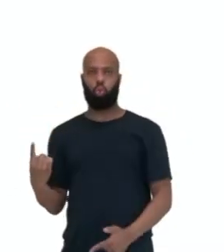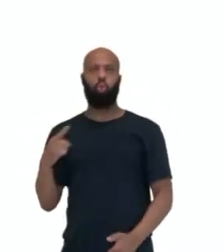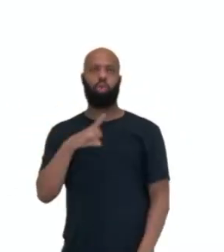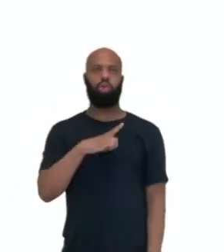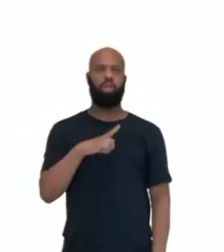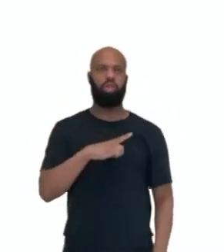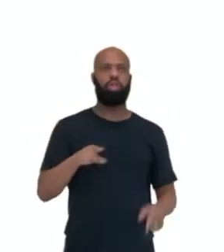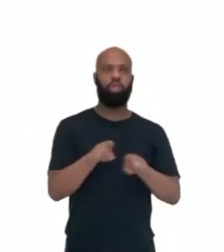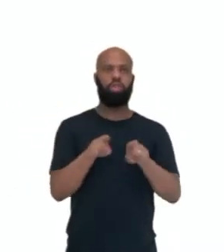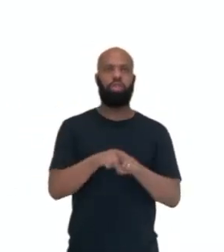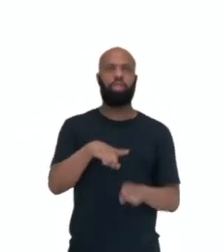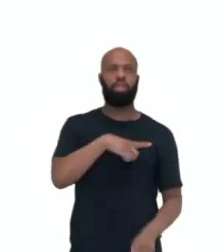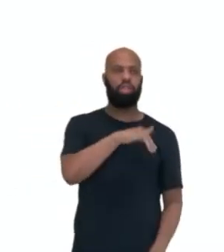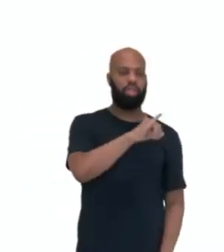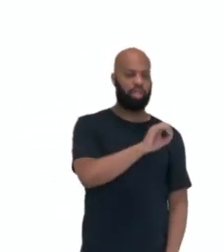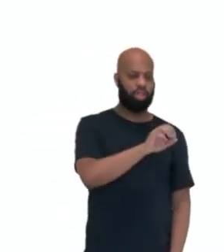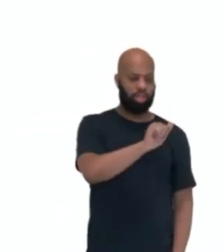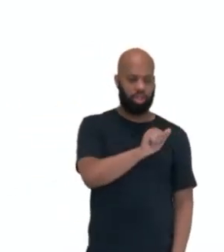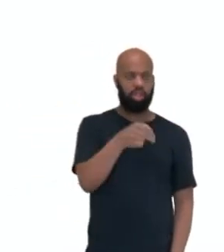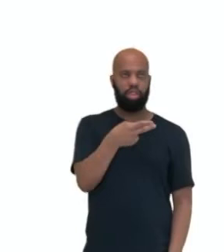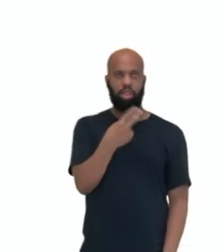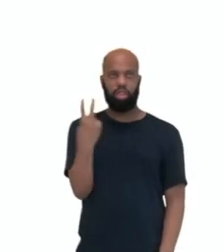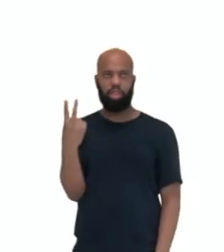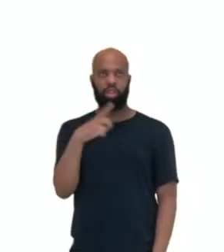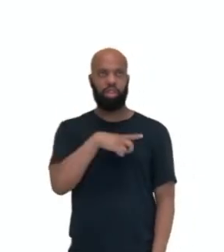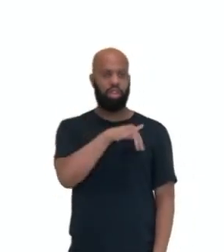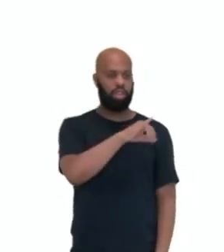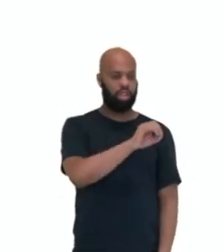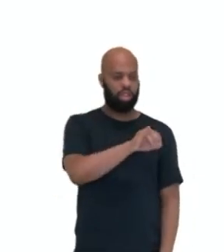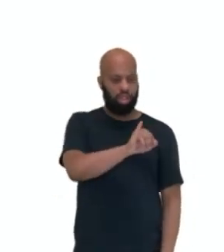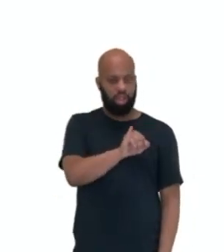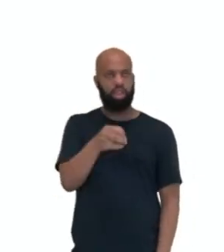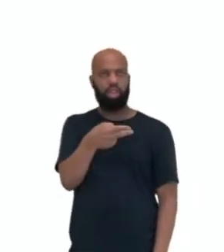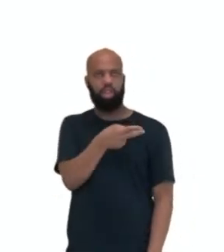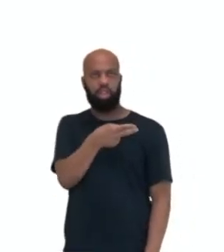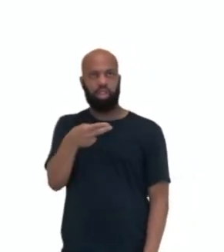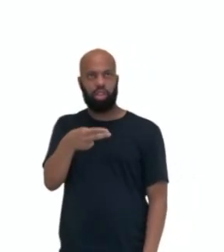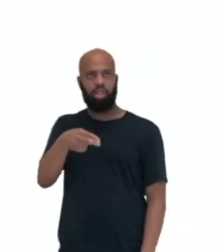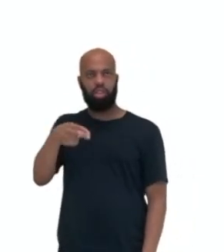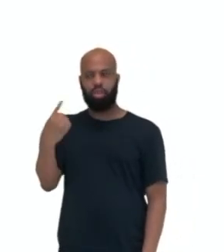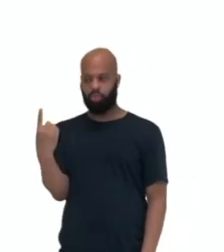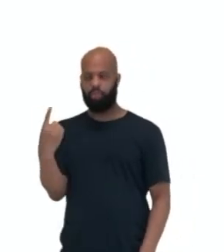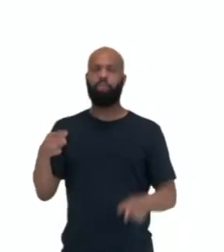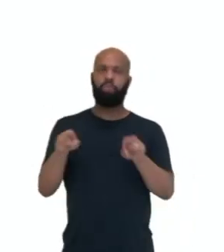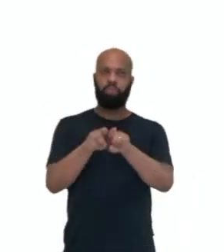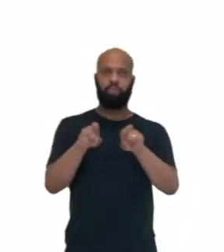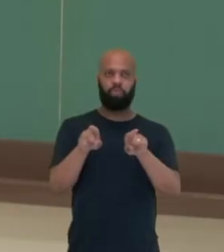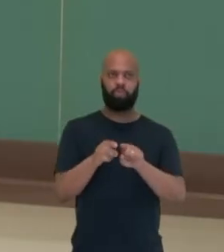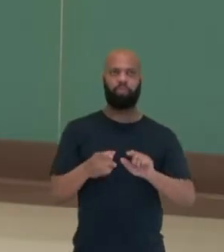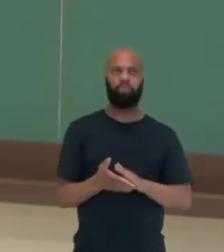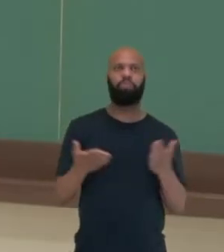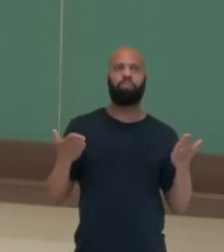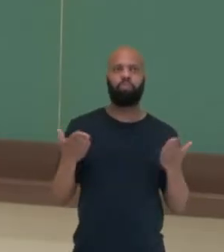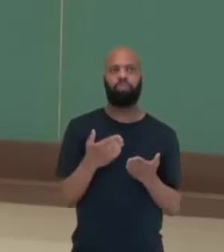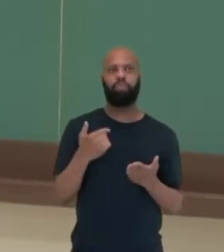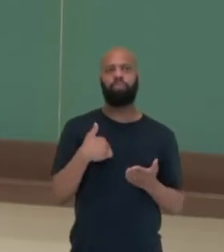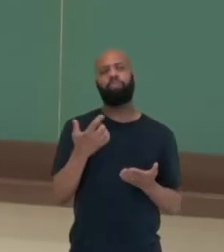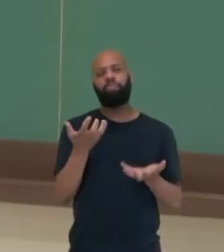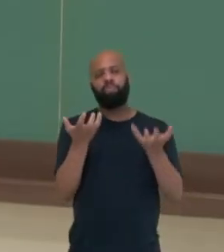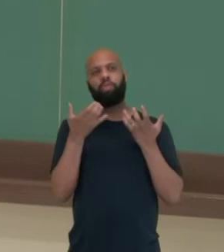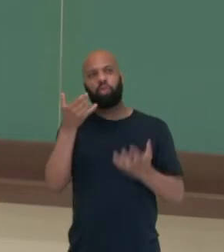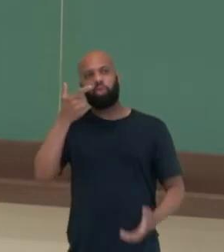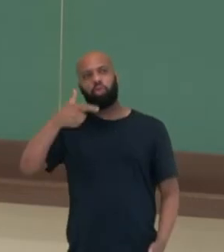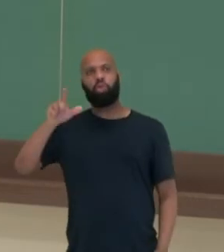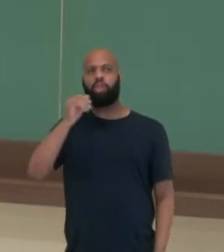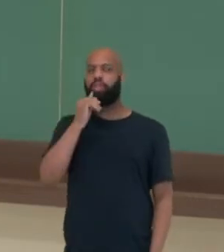ter o IOA igual a 2 e IOI igual a 1. Muito bem, professor, gostaria de um outro